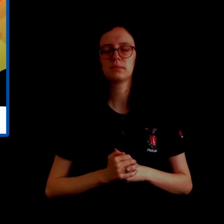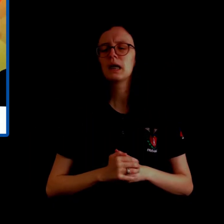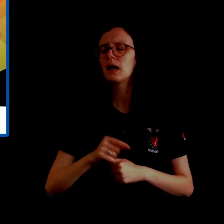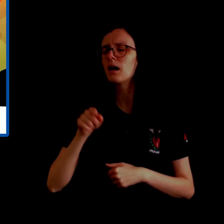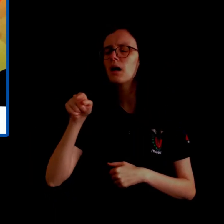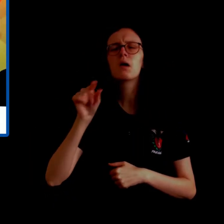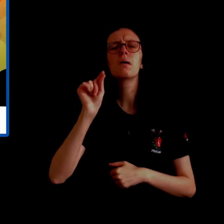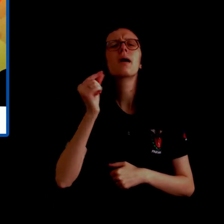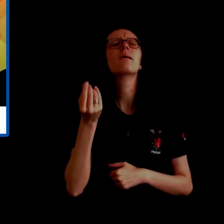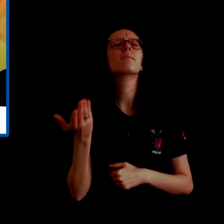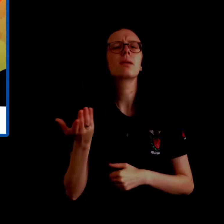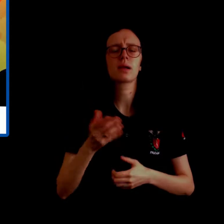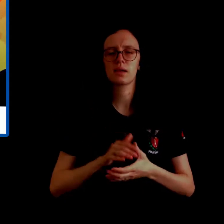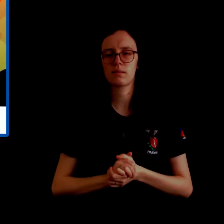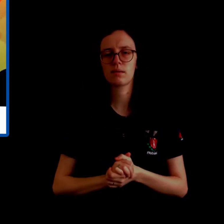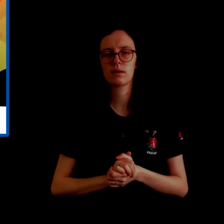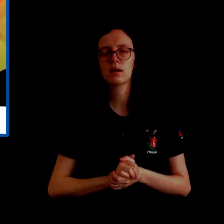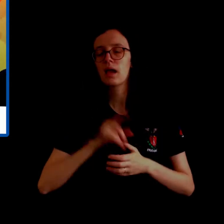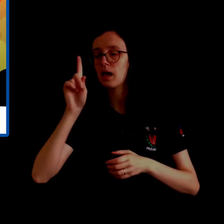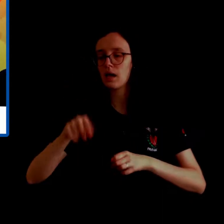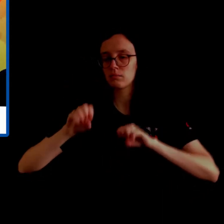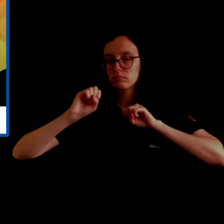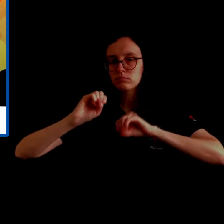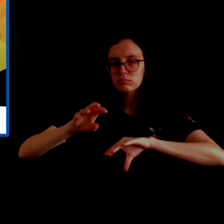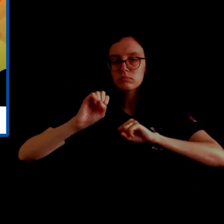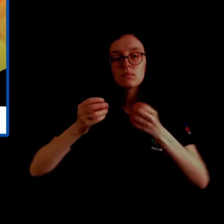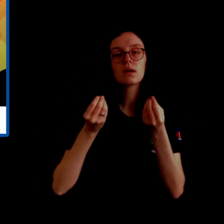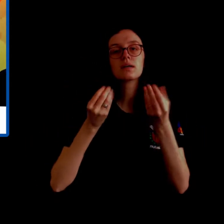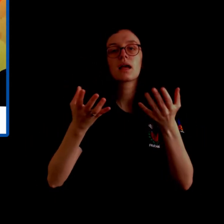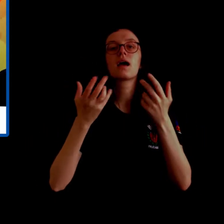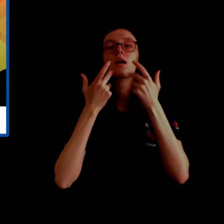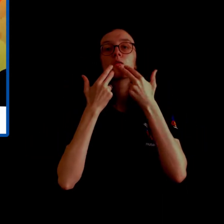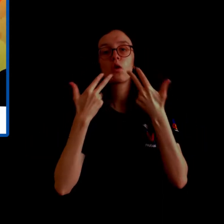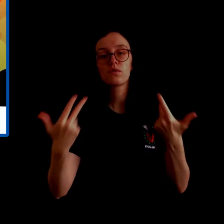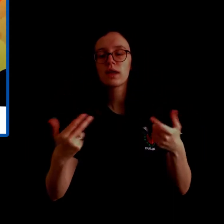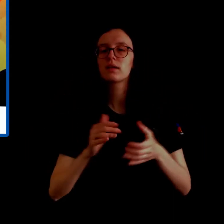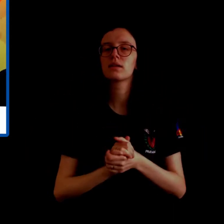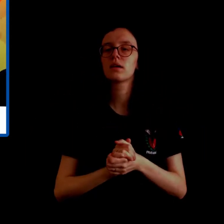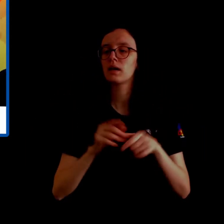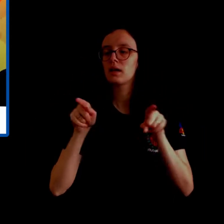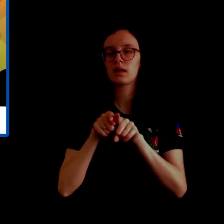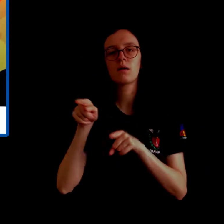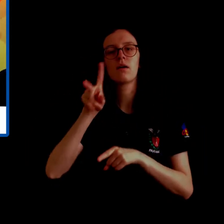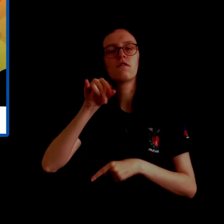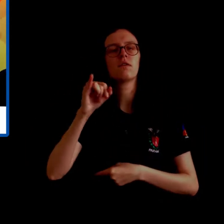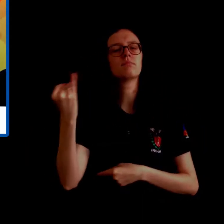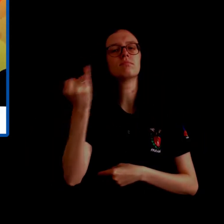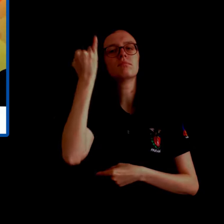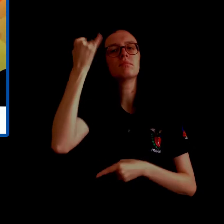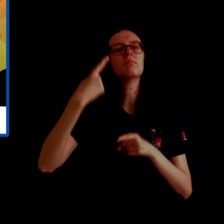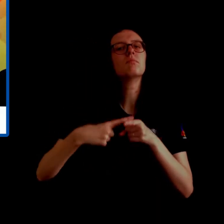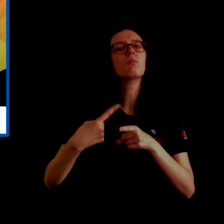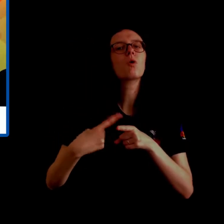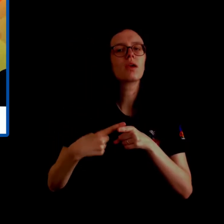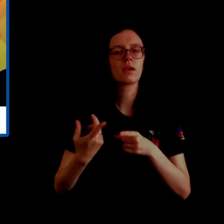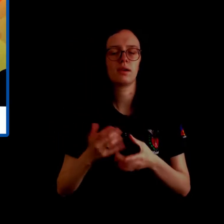tanto para formar, para trazer novidades, como também eles vão servir